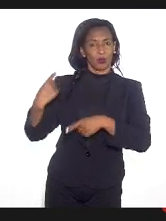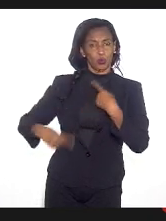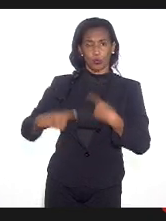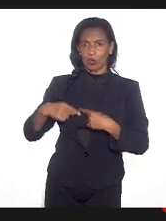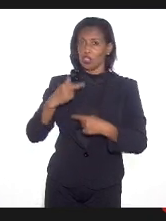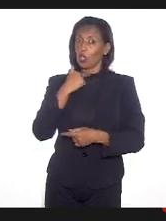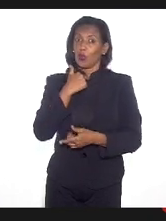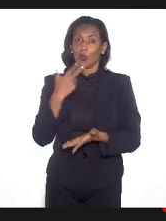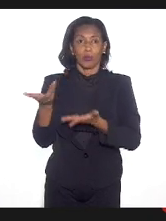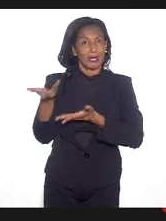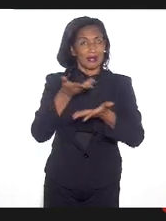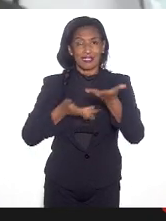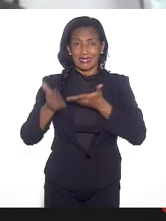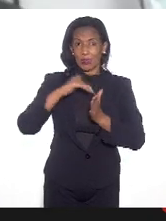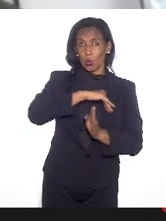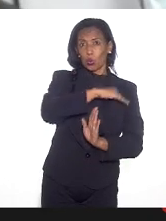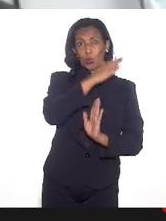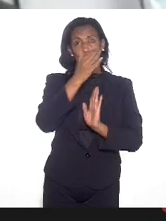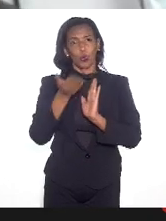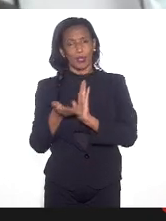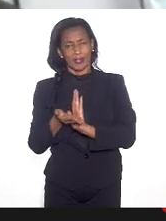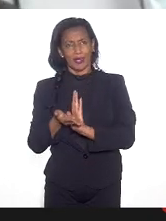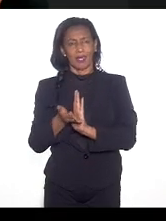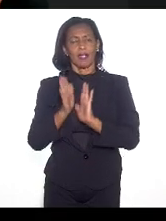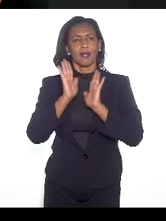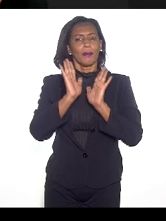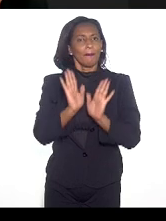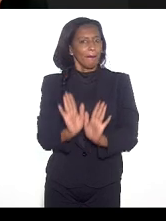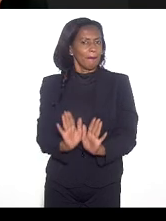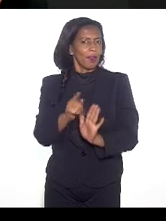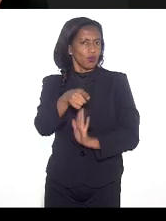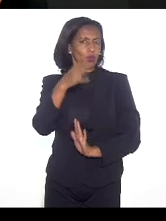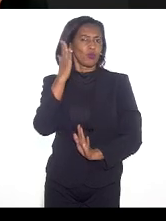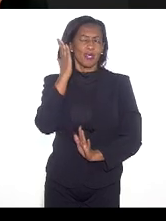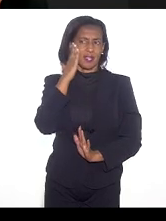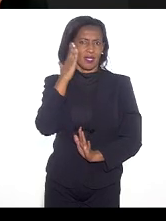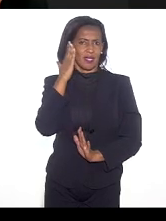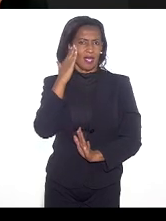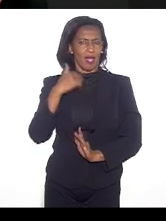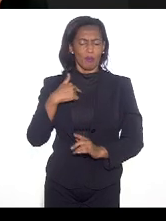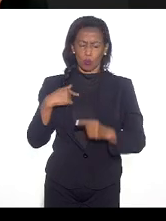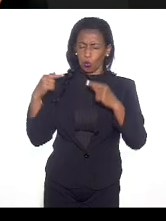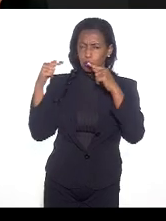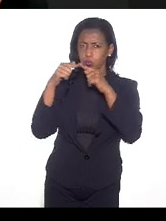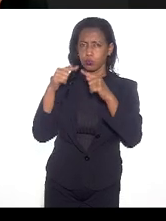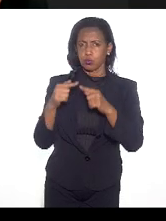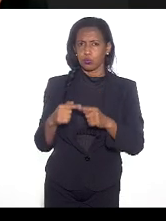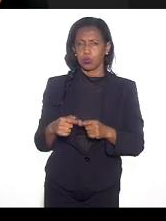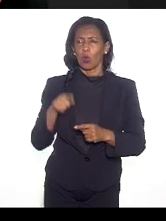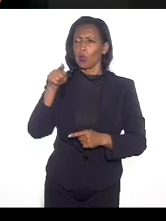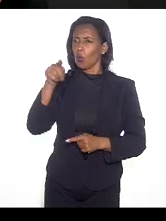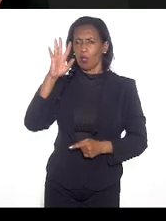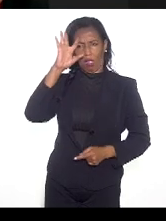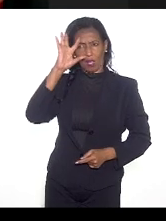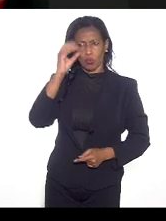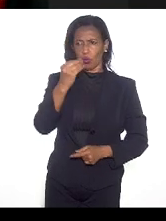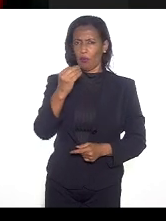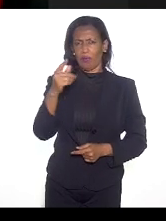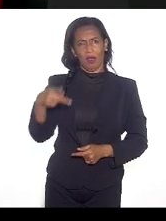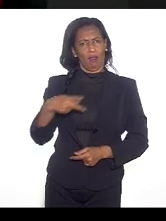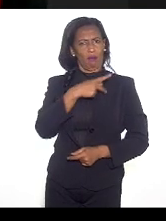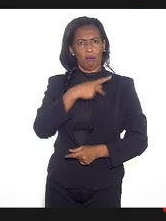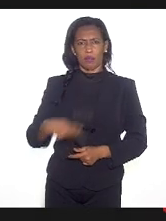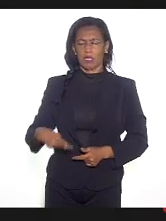poder participar de toda a audiência. Perfeito. Mas, como Vossa Excelência sabe, eu estou sempre de acordo com as suas decisões na presidência